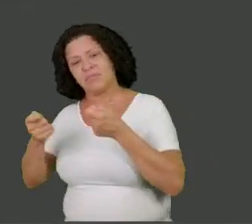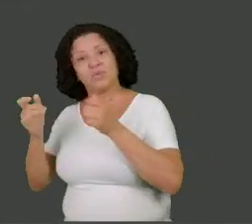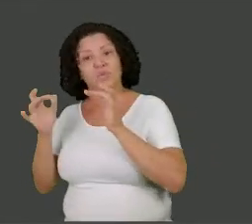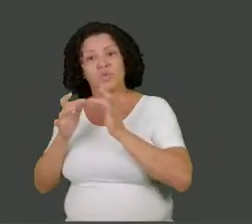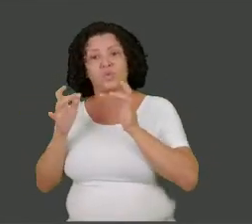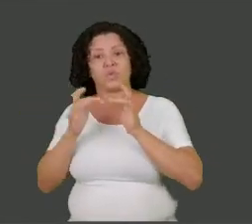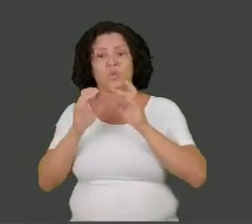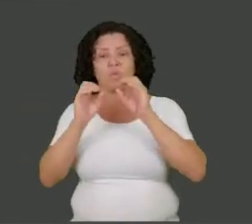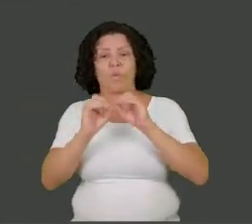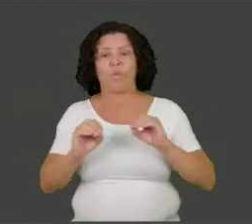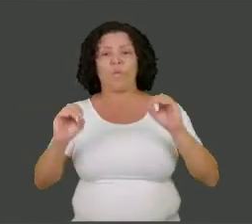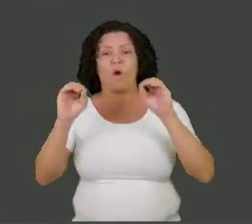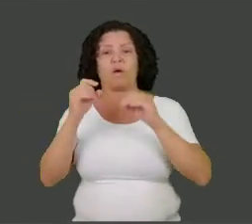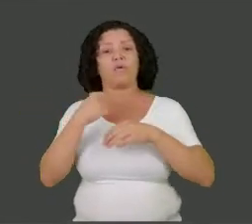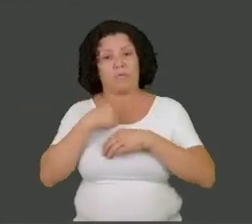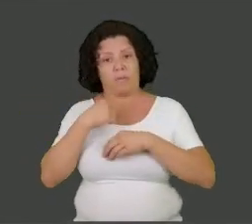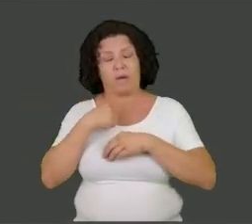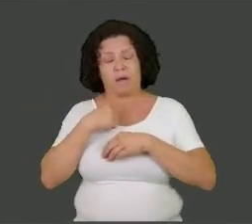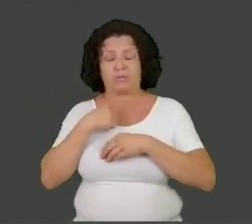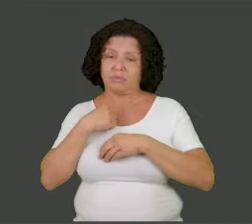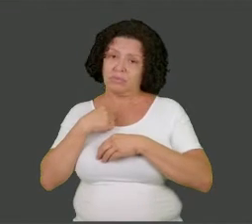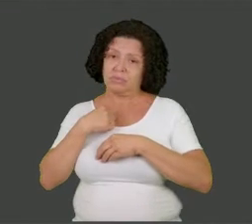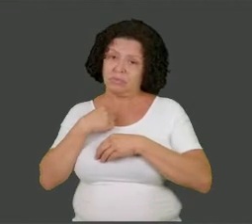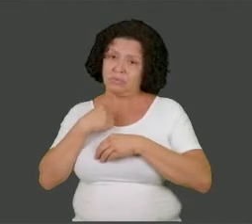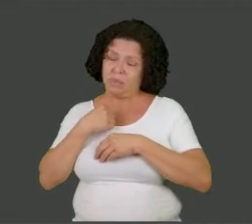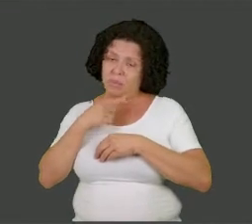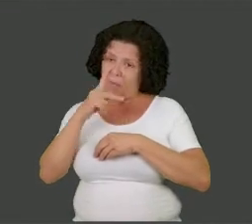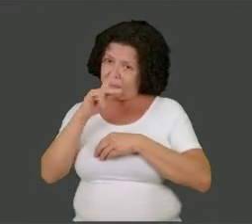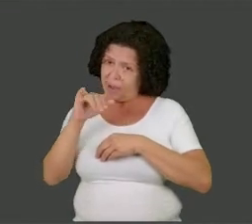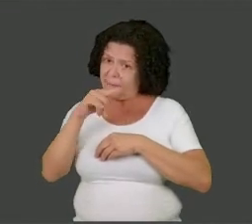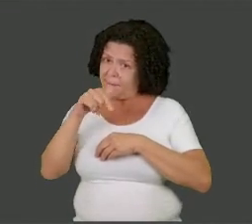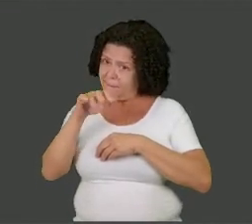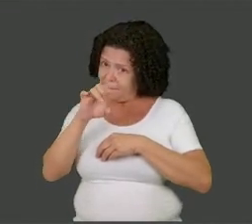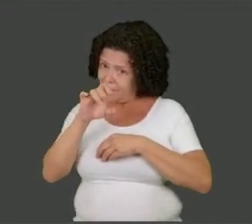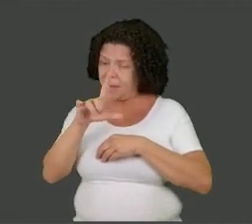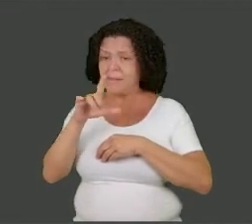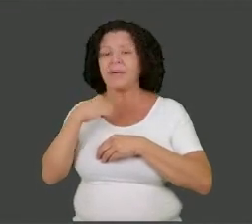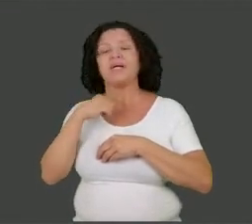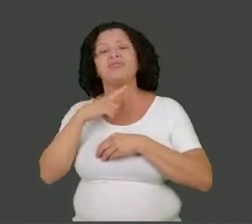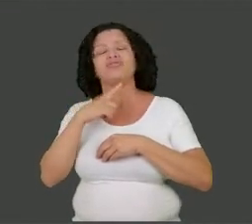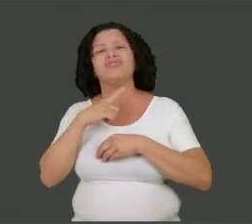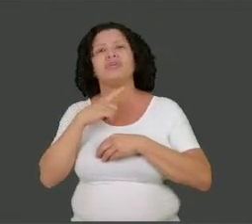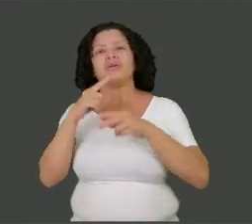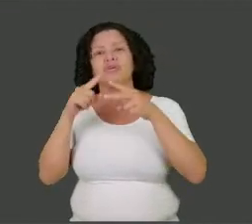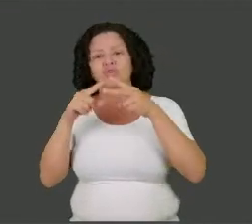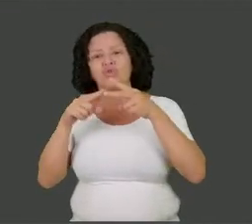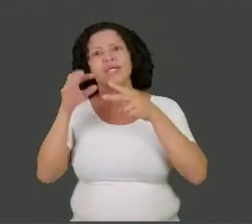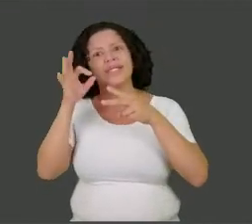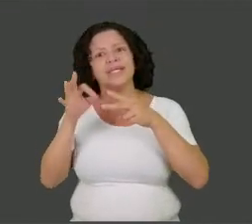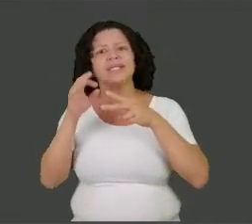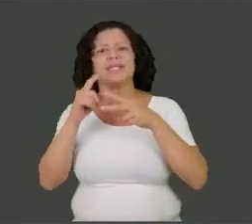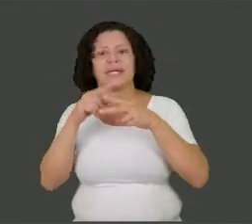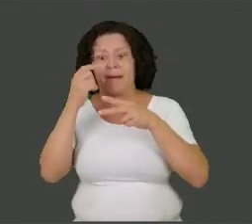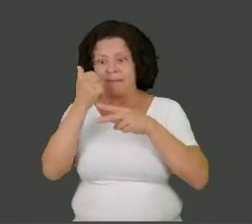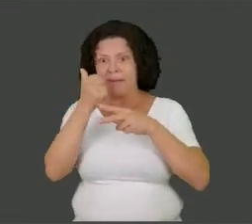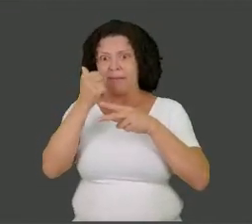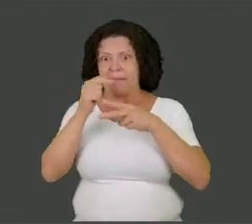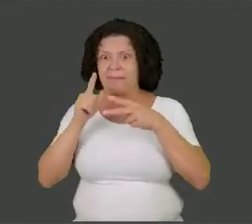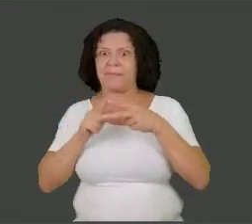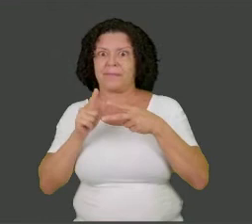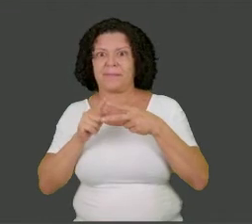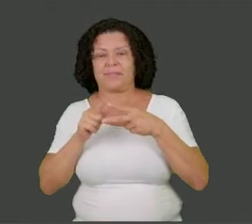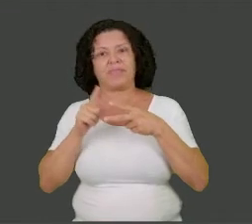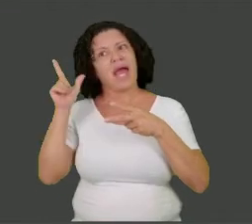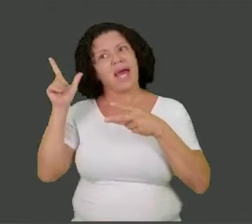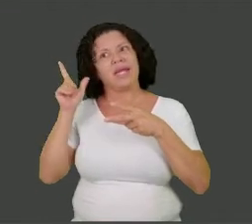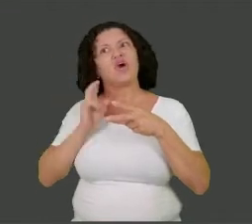nenhum contato, no meu caso, com os meus pais. Mas eu tinha duas certezas. A primeira